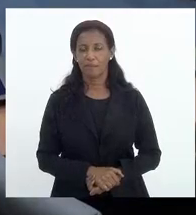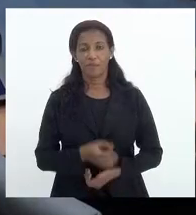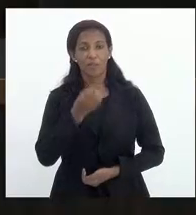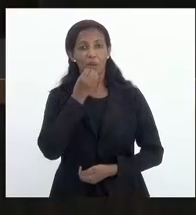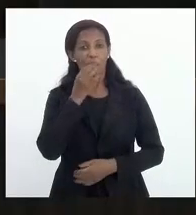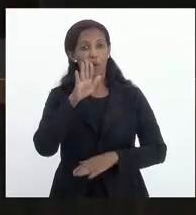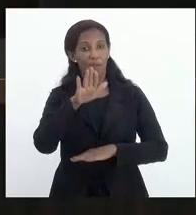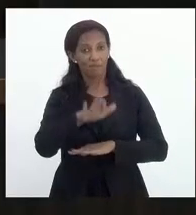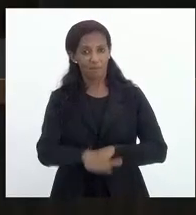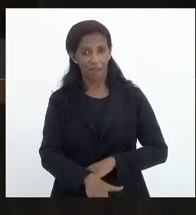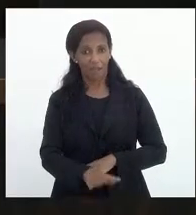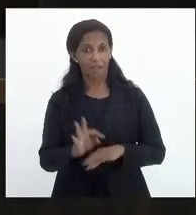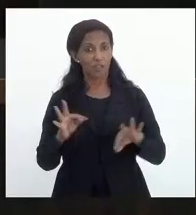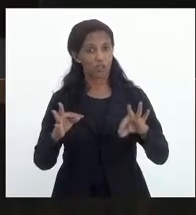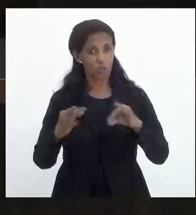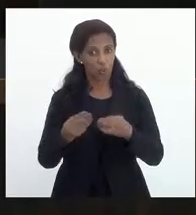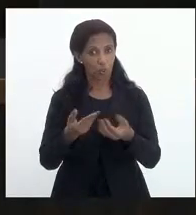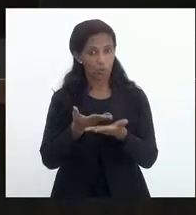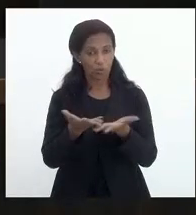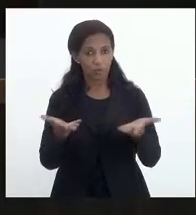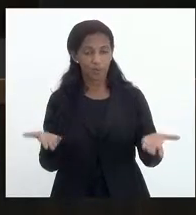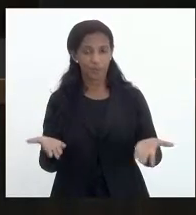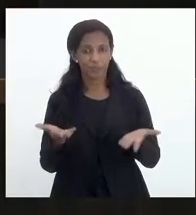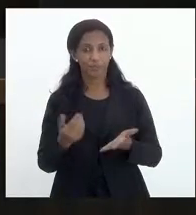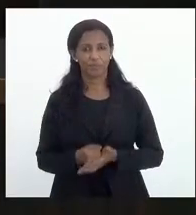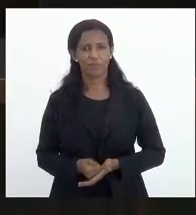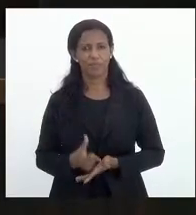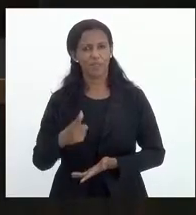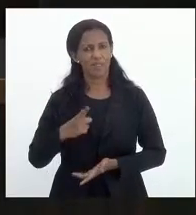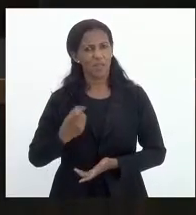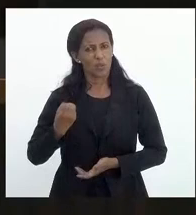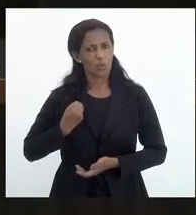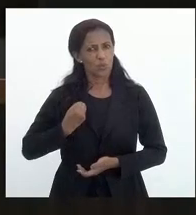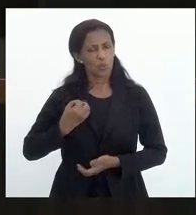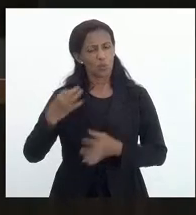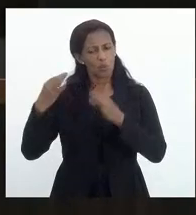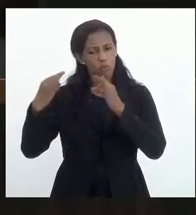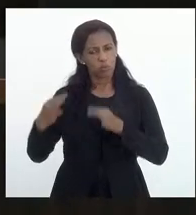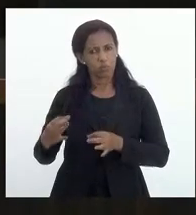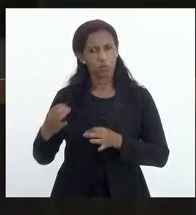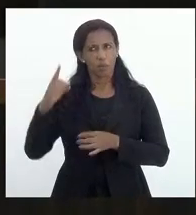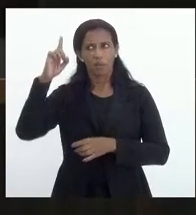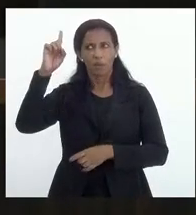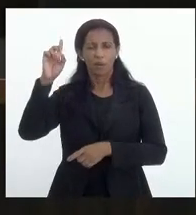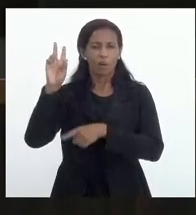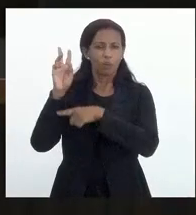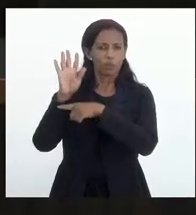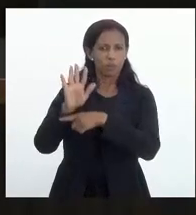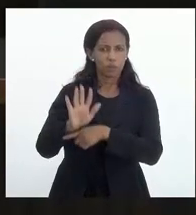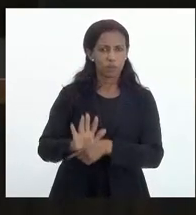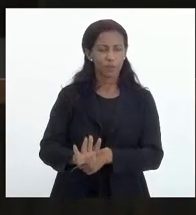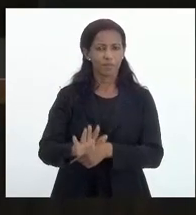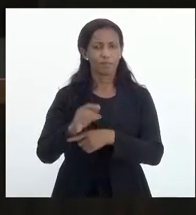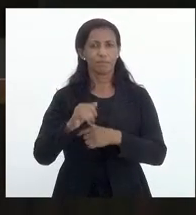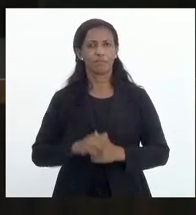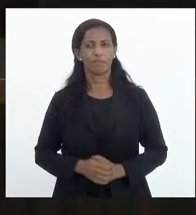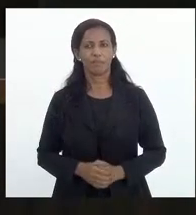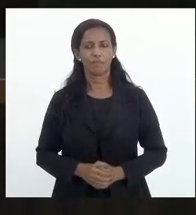Boa tarde, todos e todas. Havendo número legal e sobre a proteção de